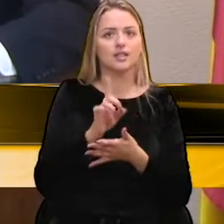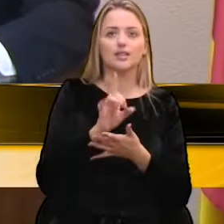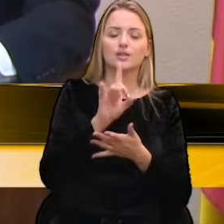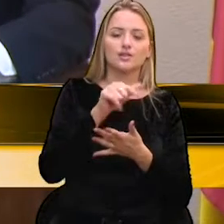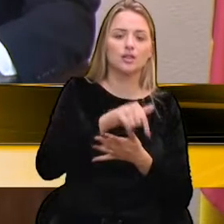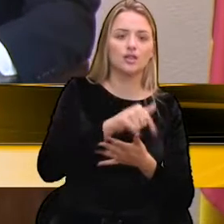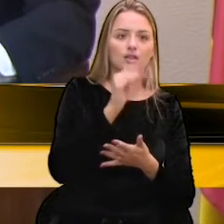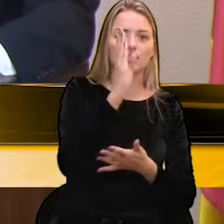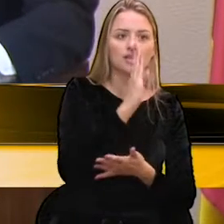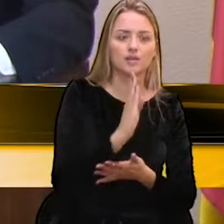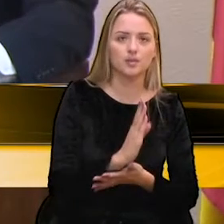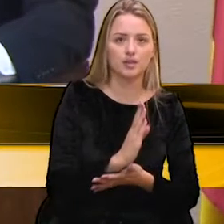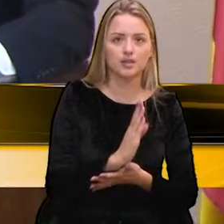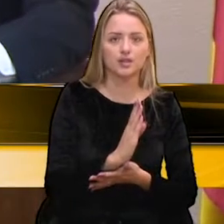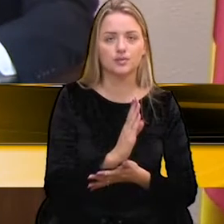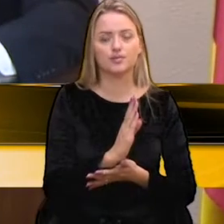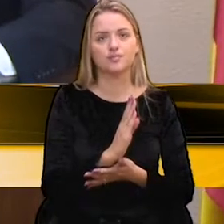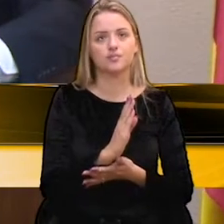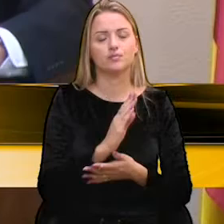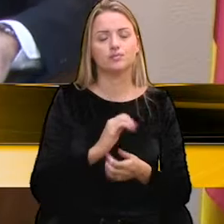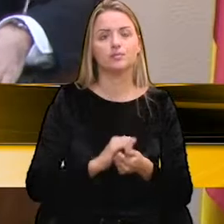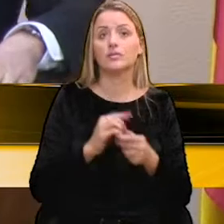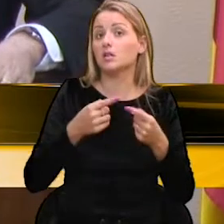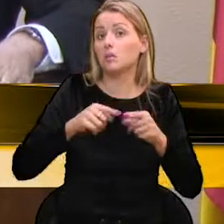no Brasil, mas no mundo inteiro.